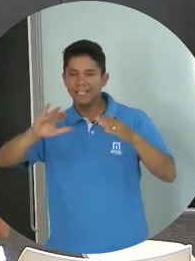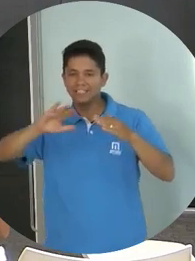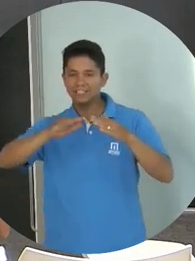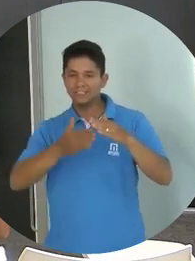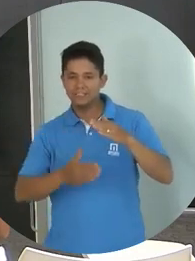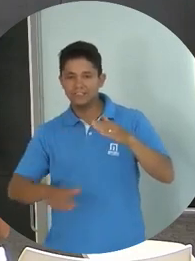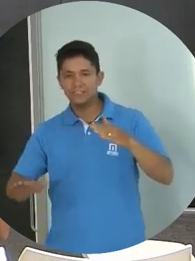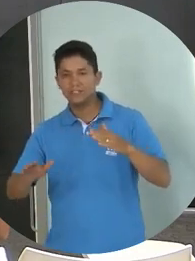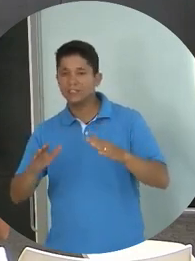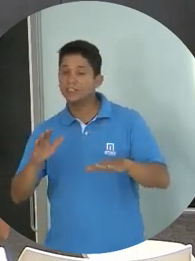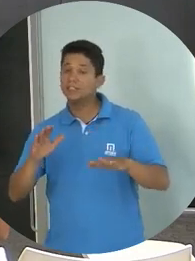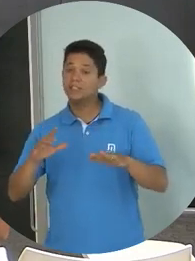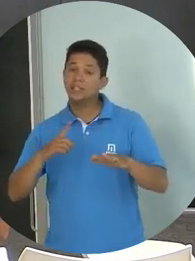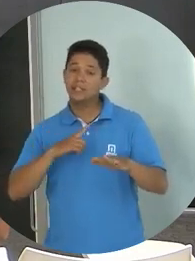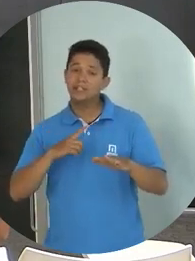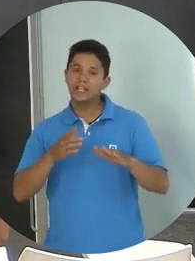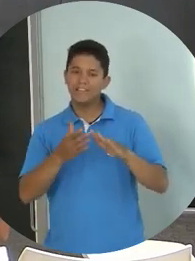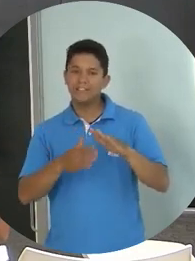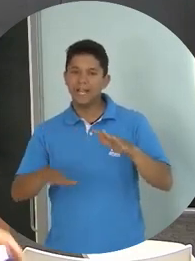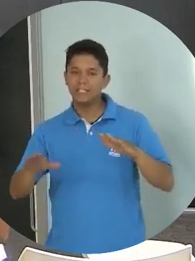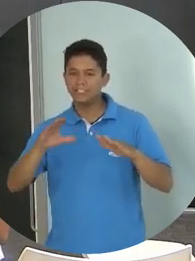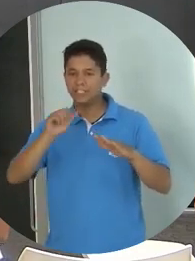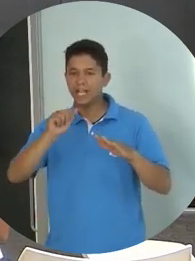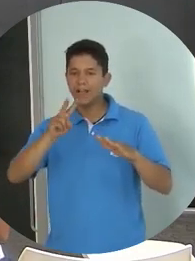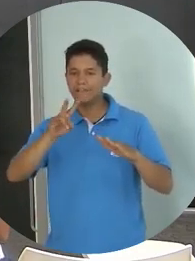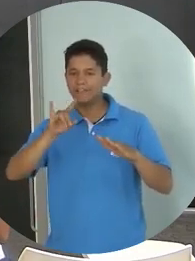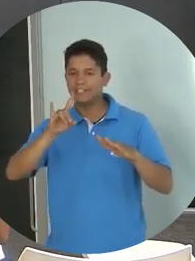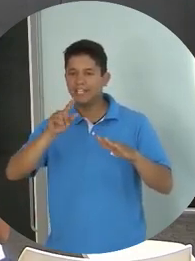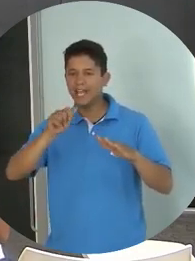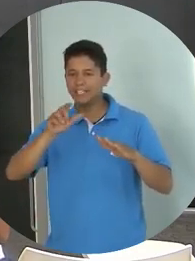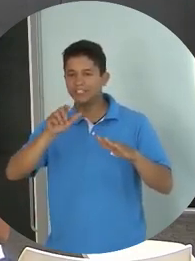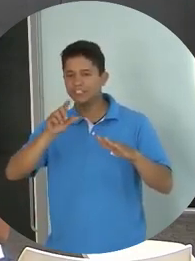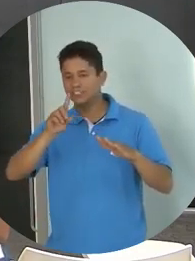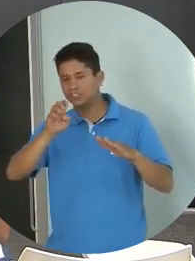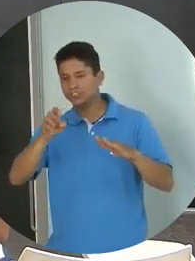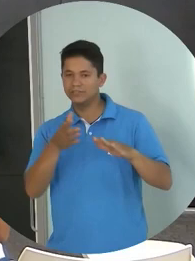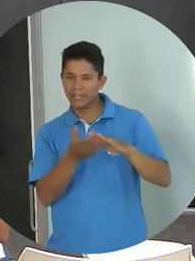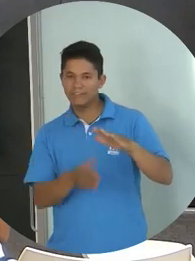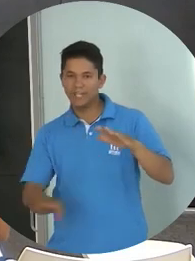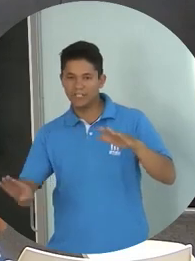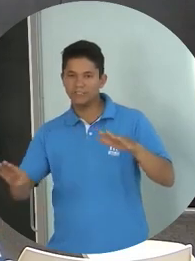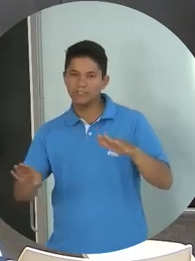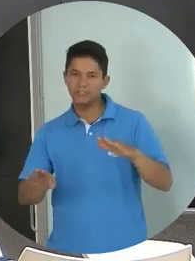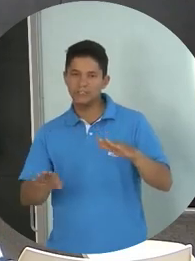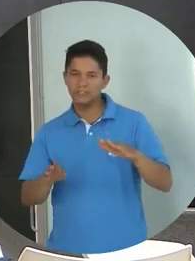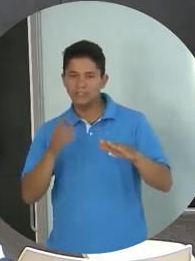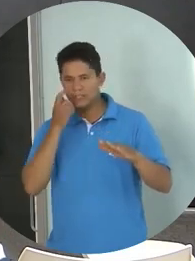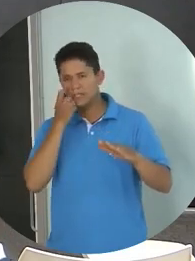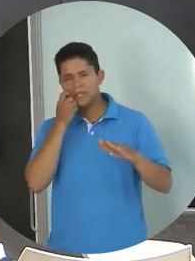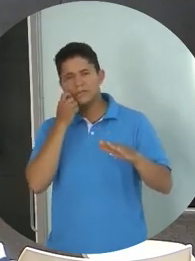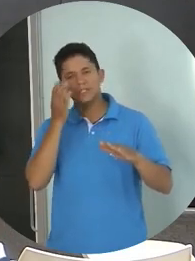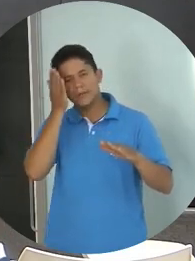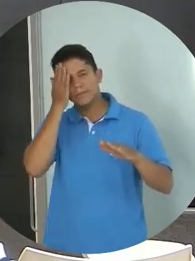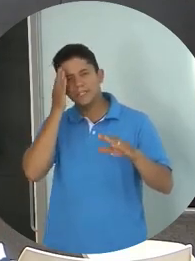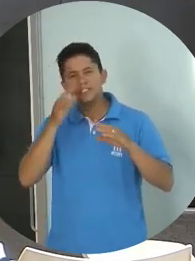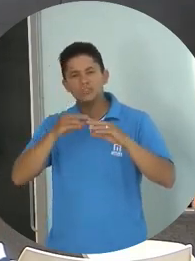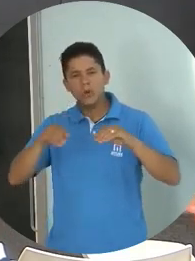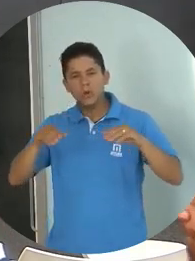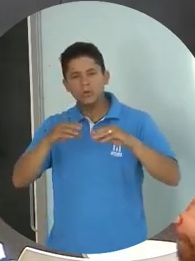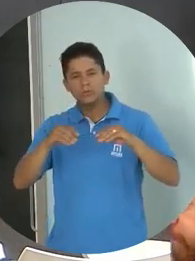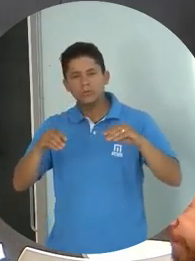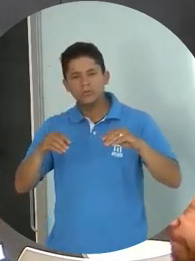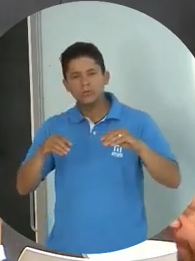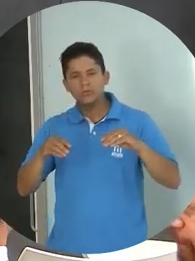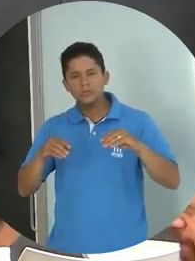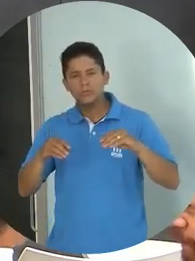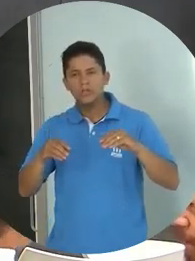consegue enxergar da superfície. uma estimativa de